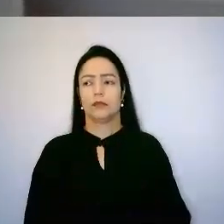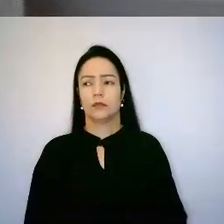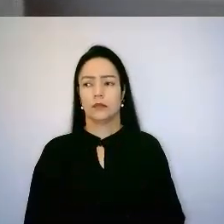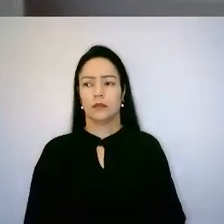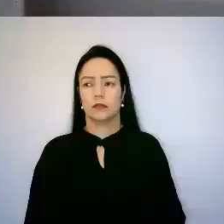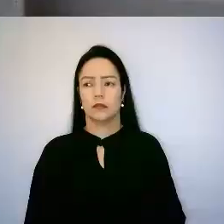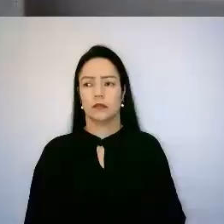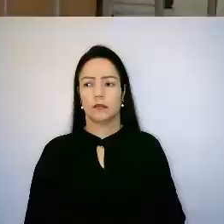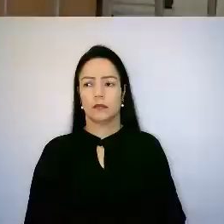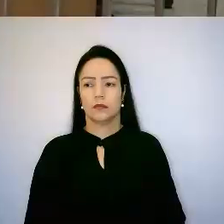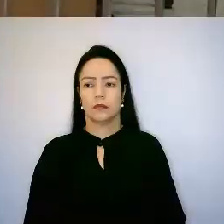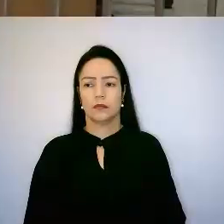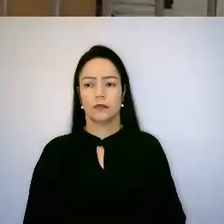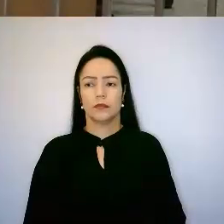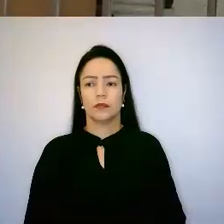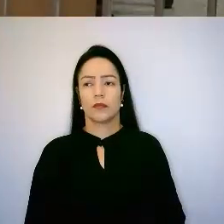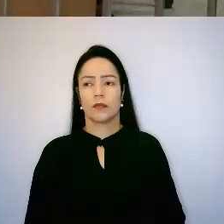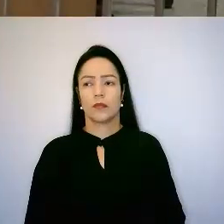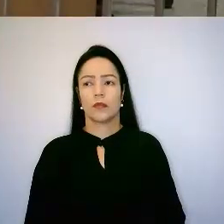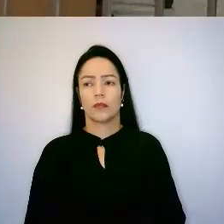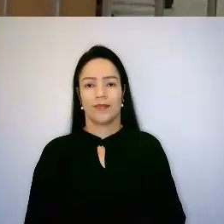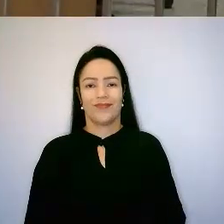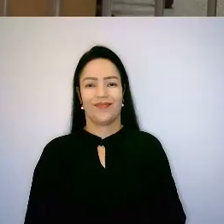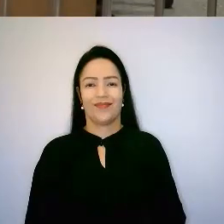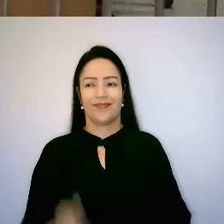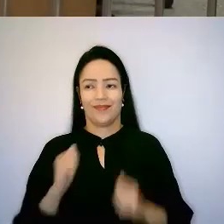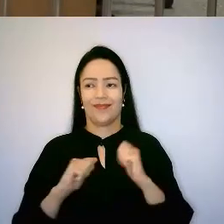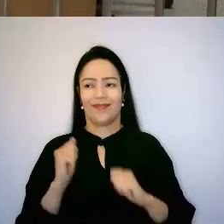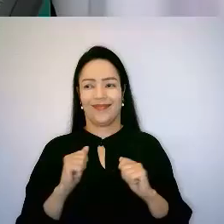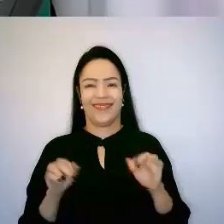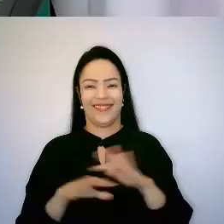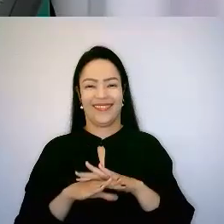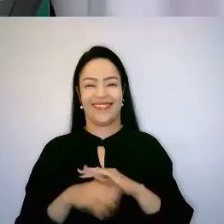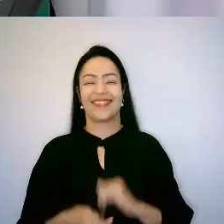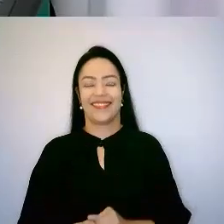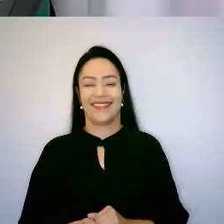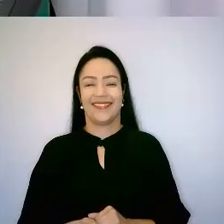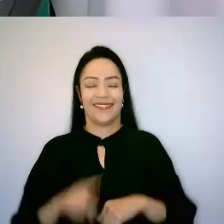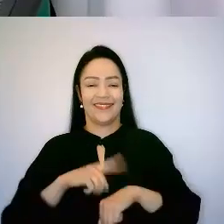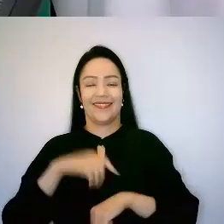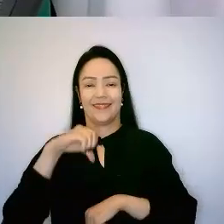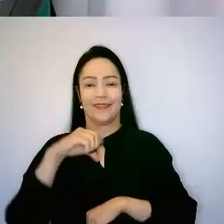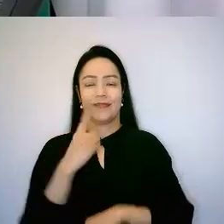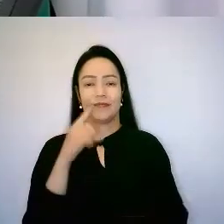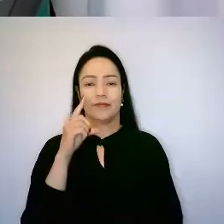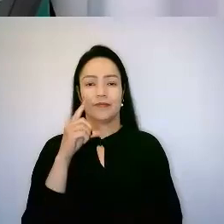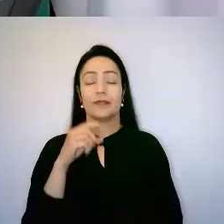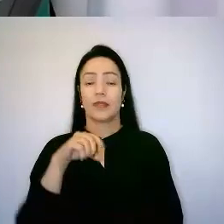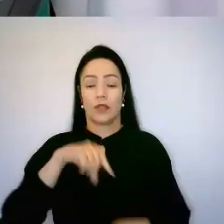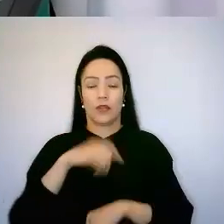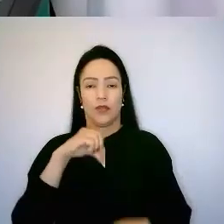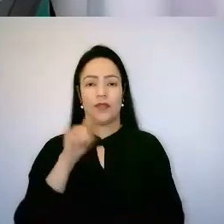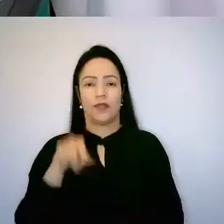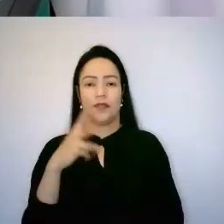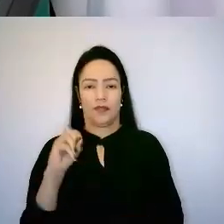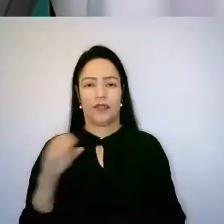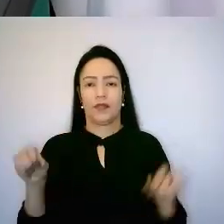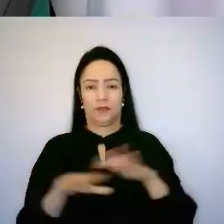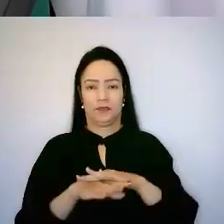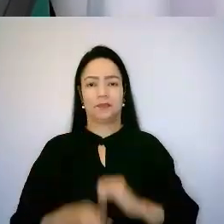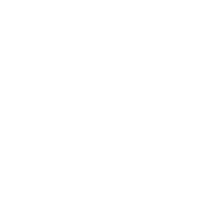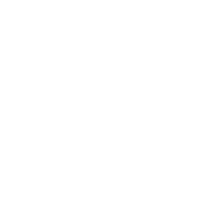atualizar a informação tocar às 9 horas e 20 minutos eu declaro encerrada